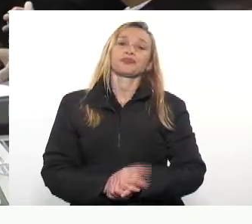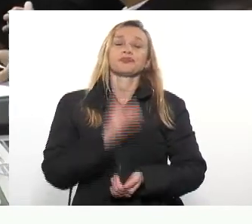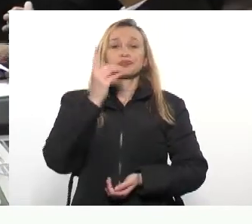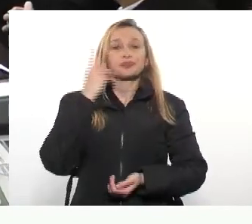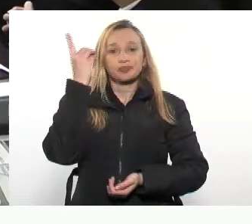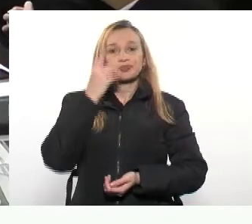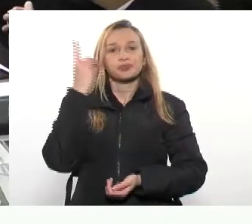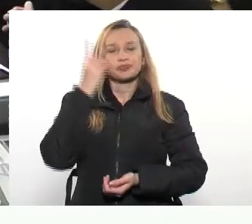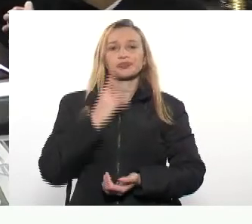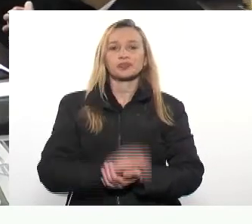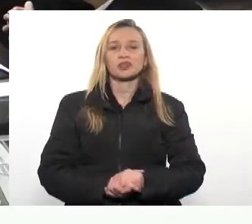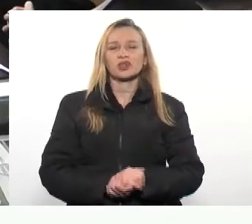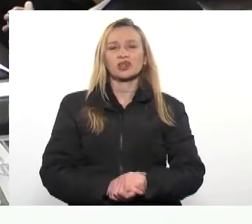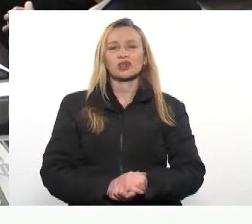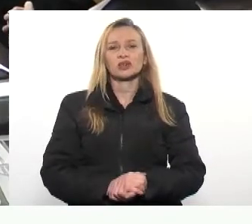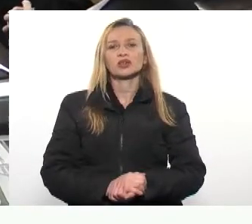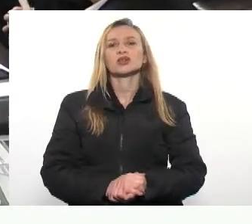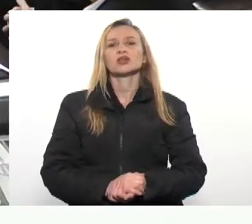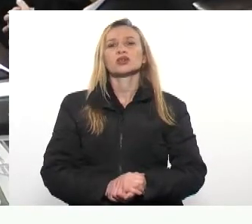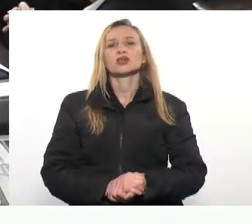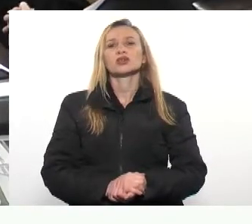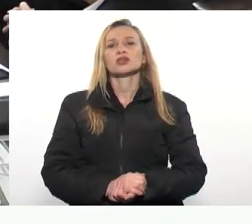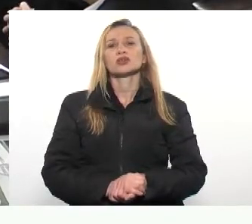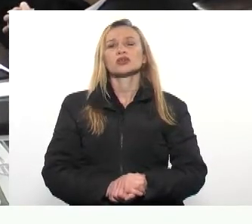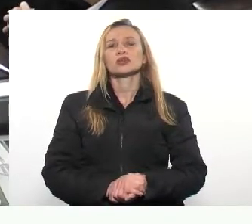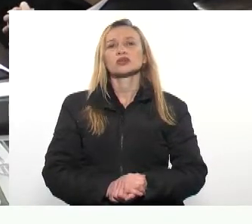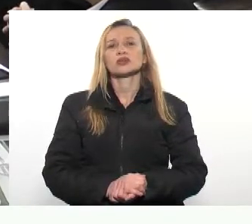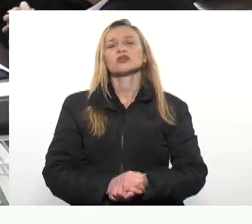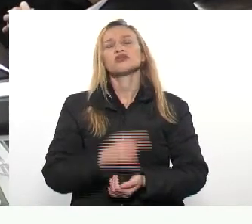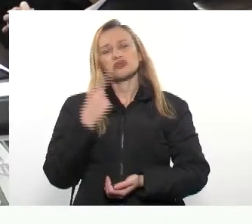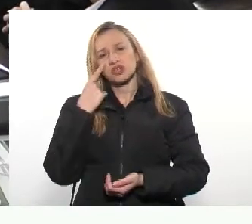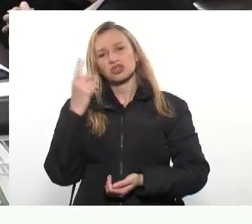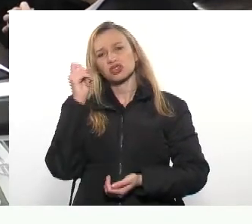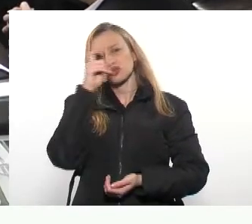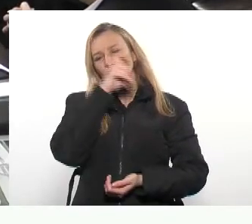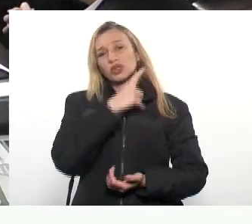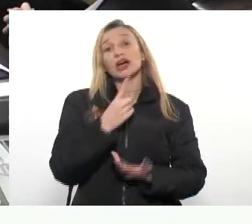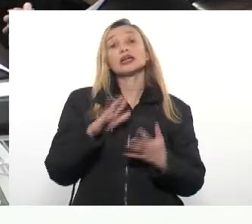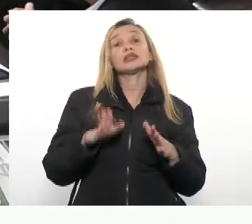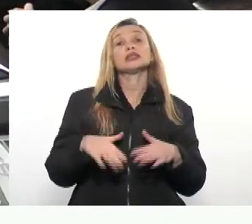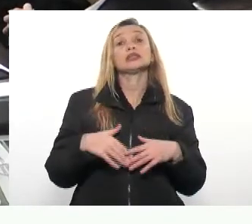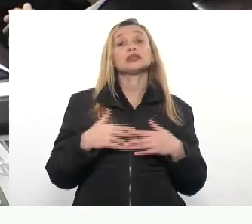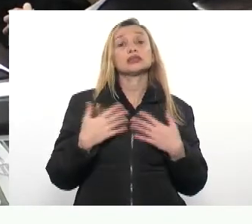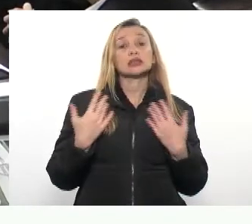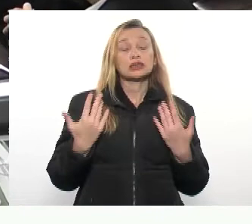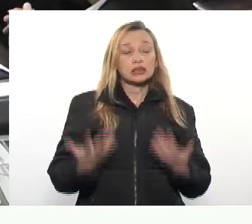Deputado, acho que a gente converge com essa dificuldade. Entretanto,